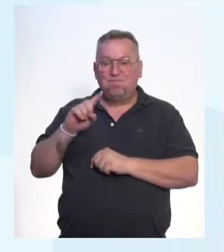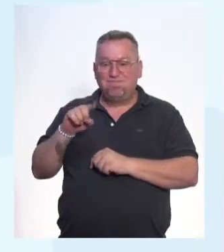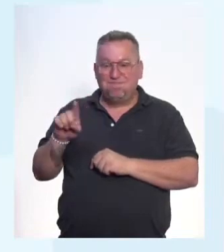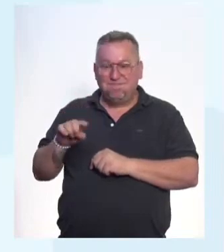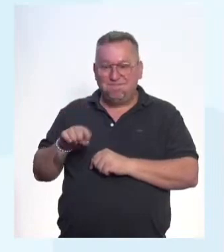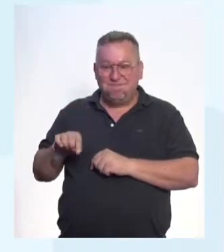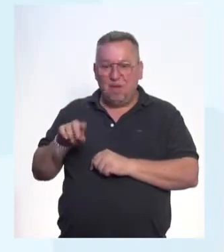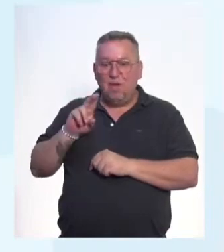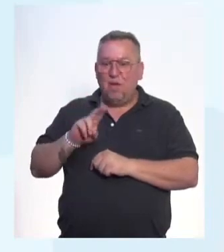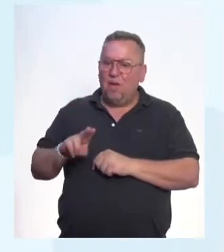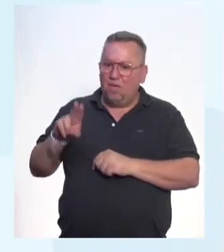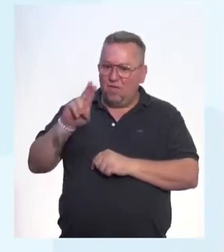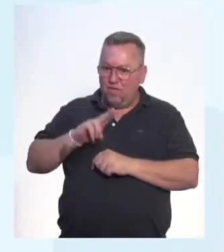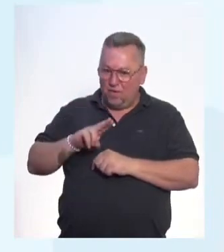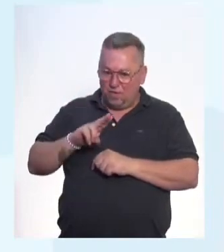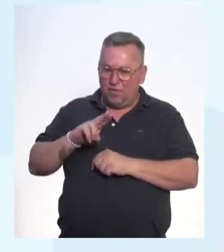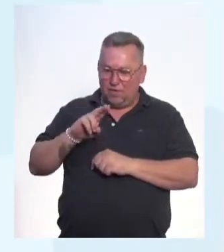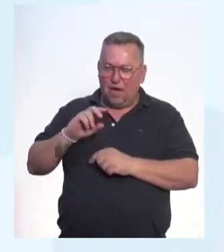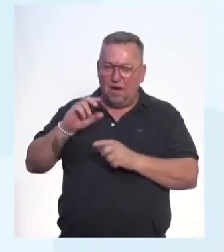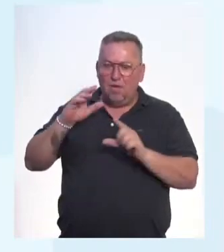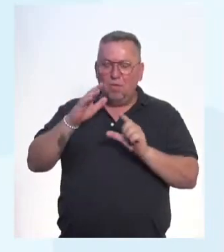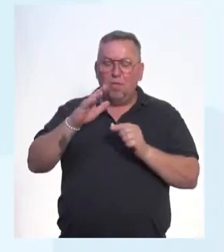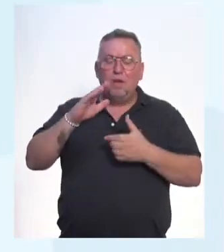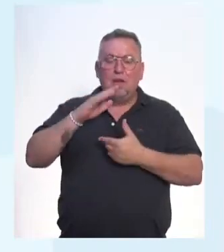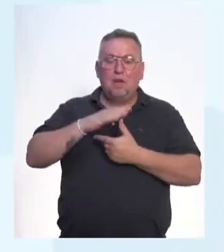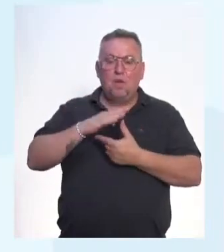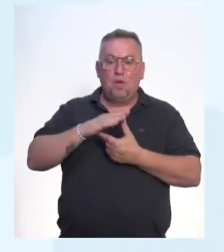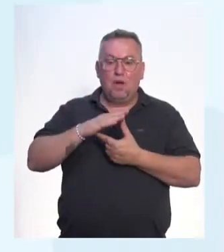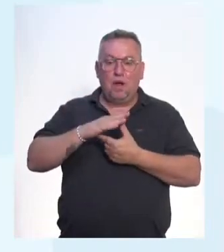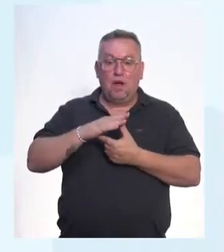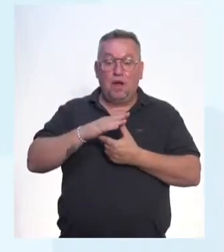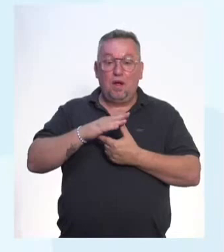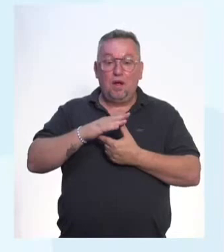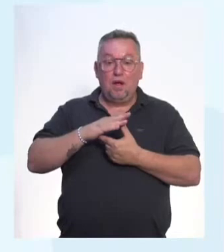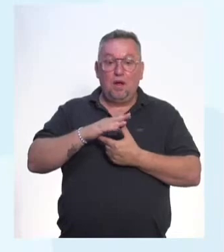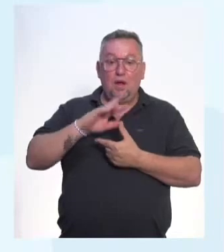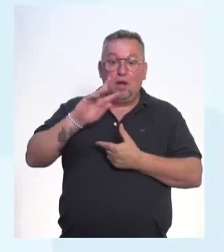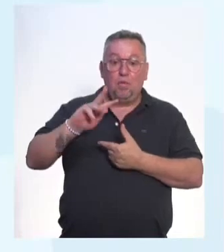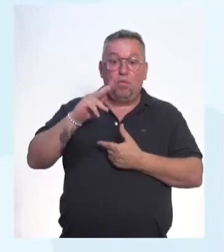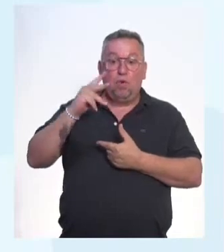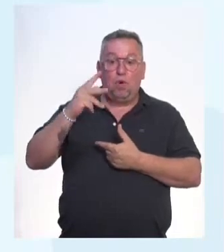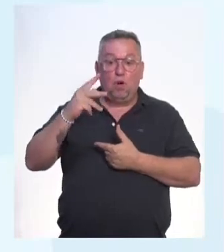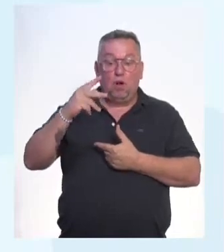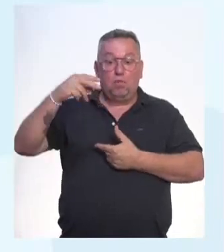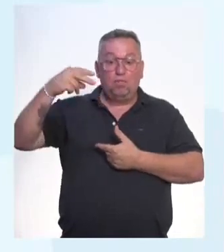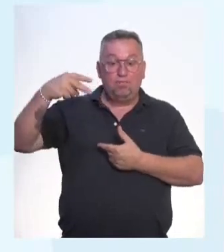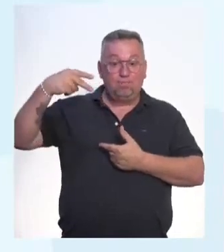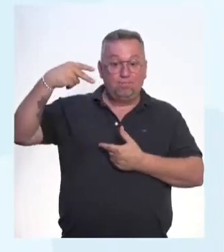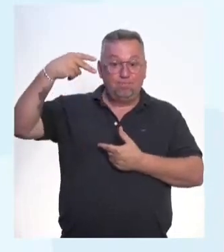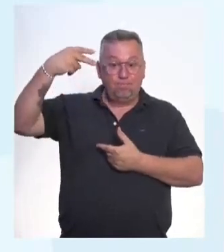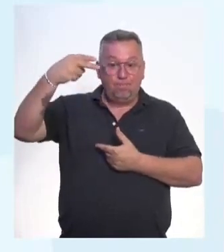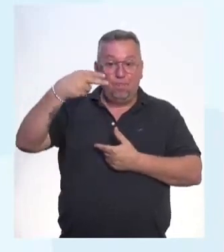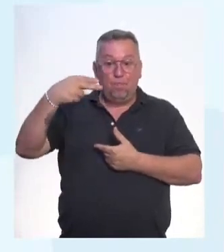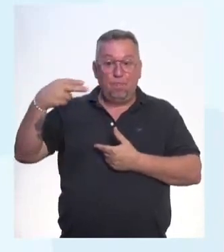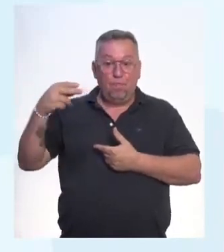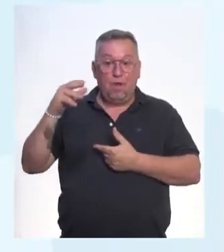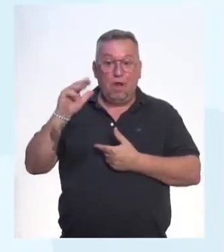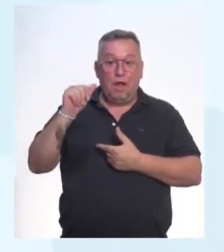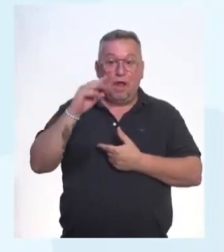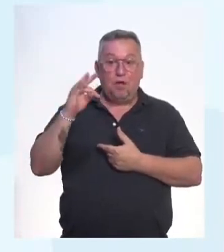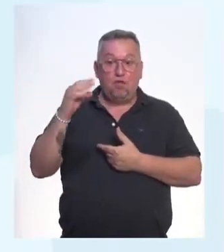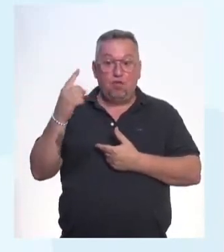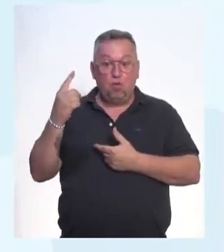então, aplicar a expressão de Pitágoras? Hipotenusa ao quadrado é igual cateto 1